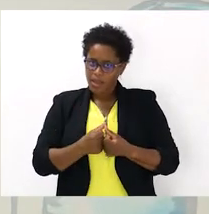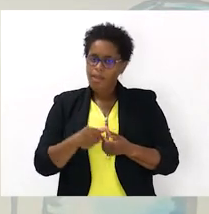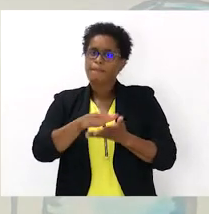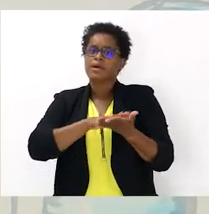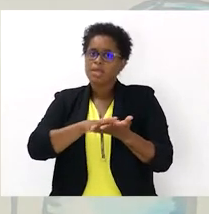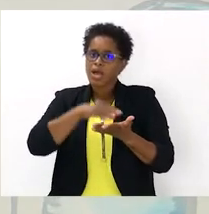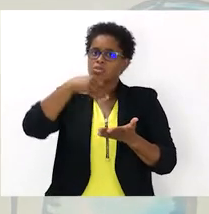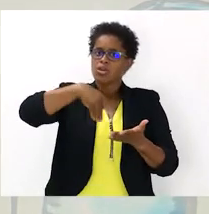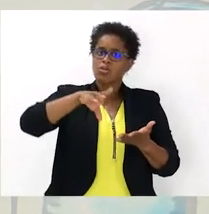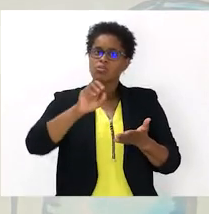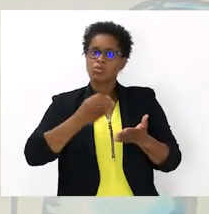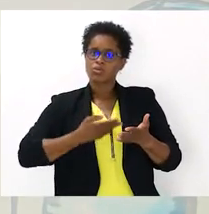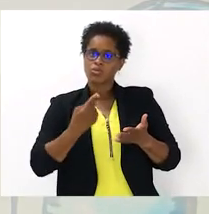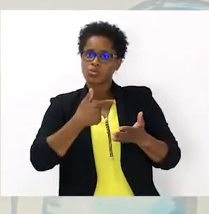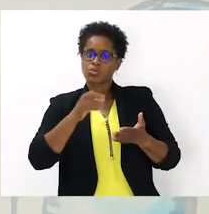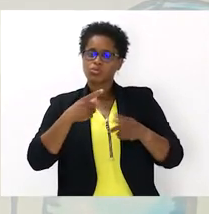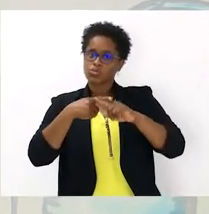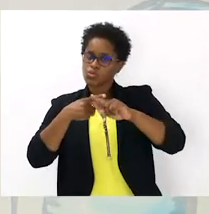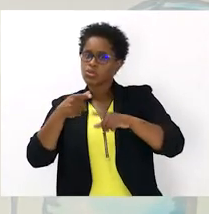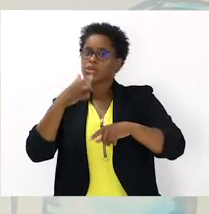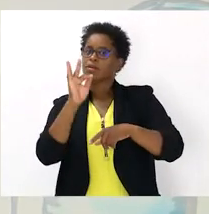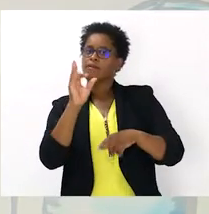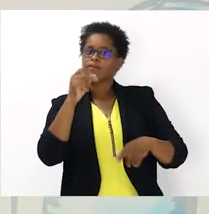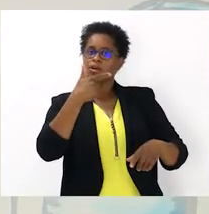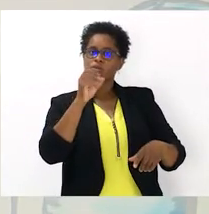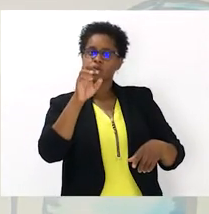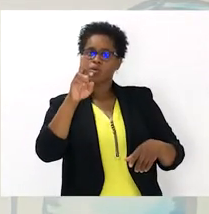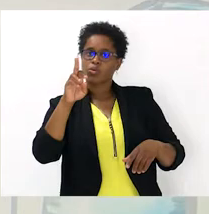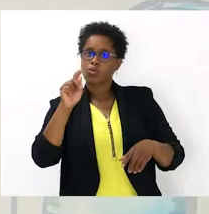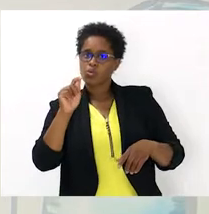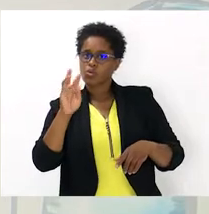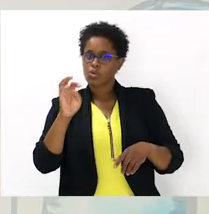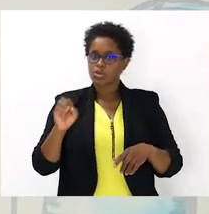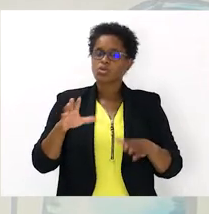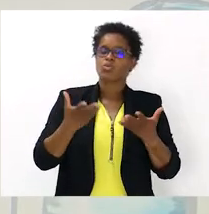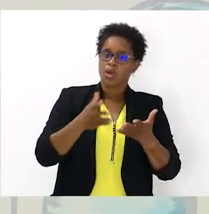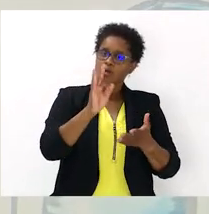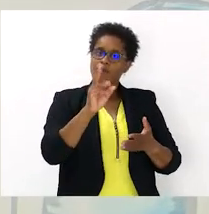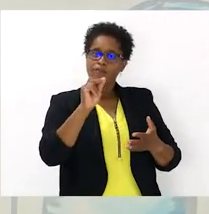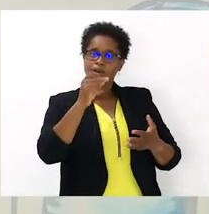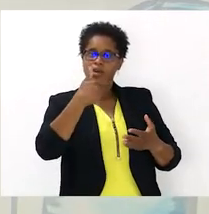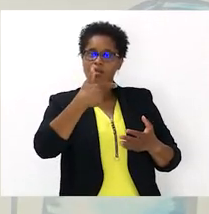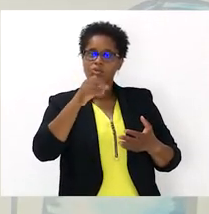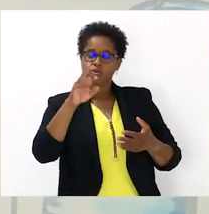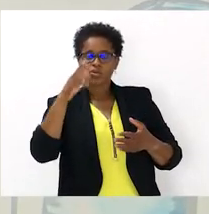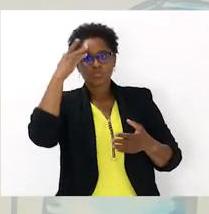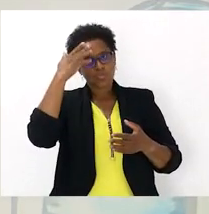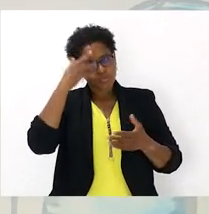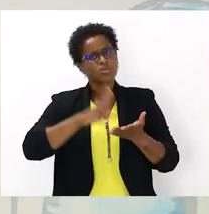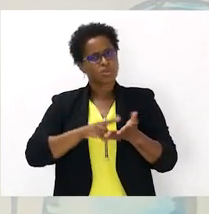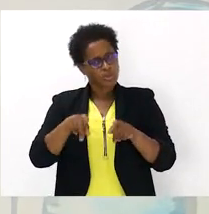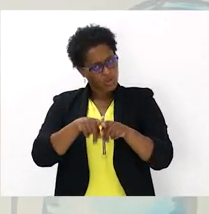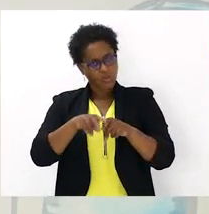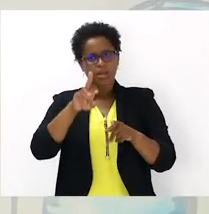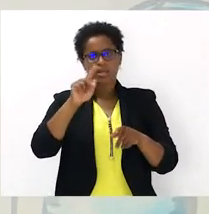em produto de fatores, no qual os fatores são o mesmo número real. Basta ver